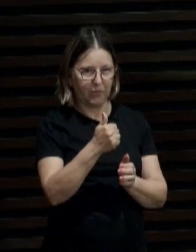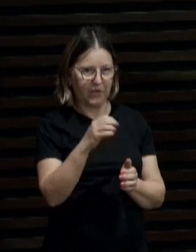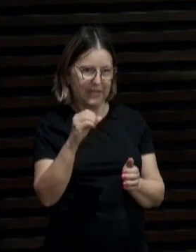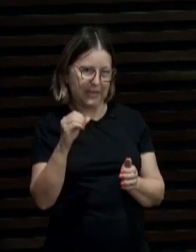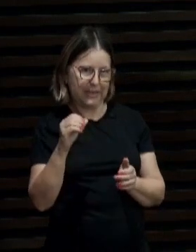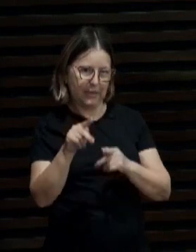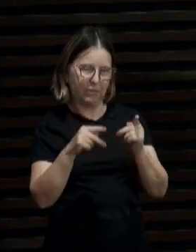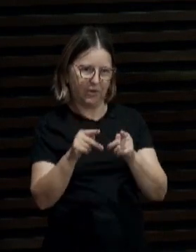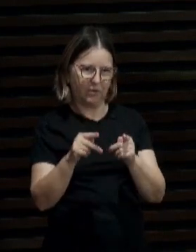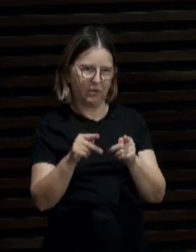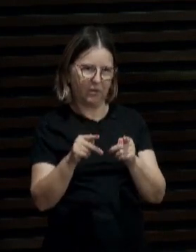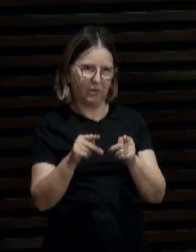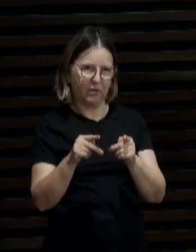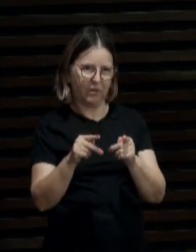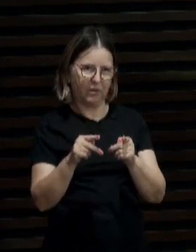Mais de 90, né?